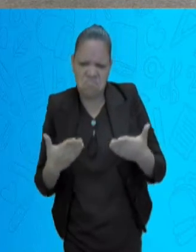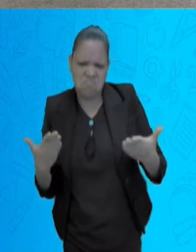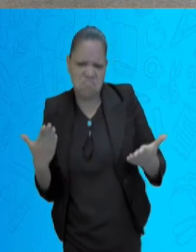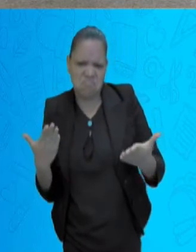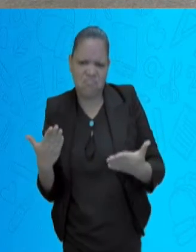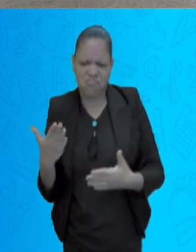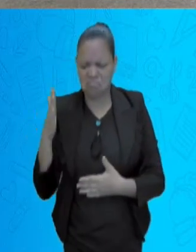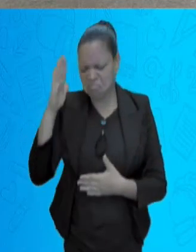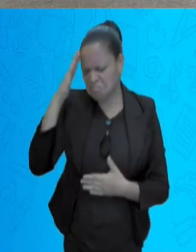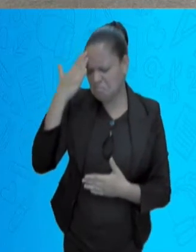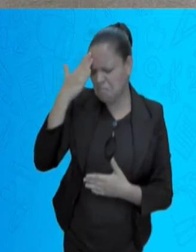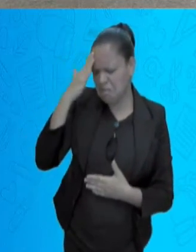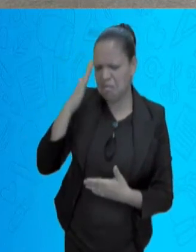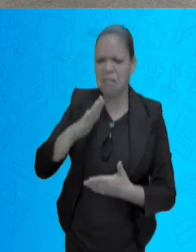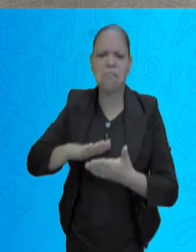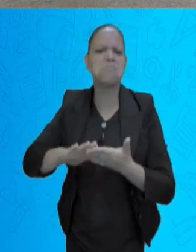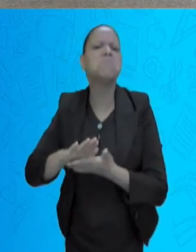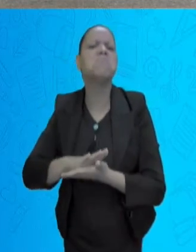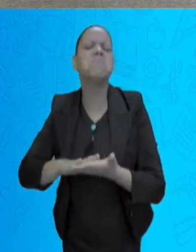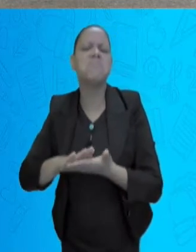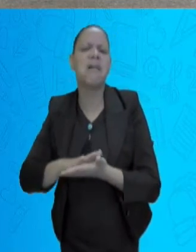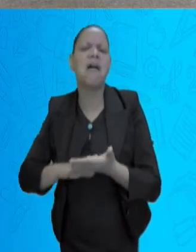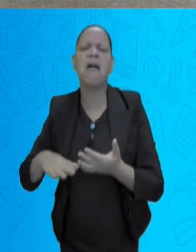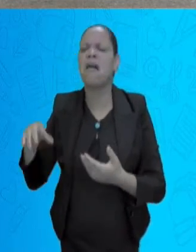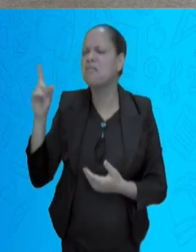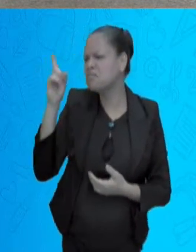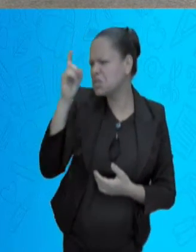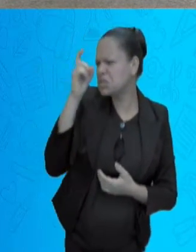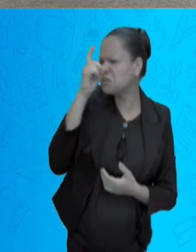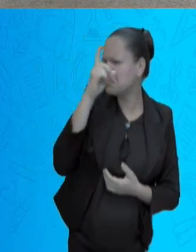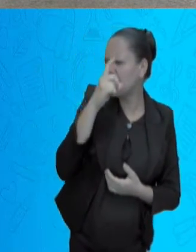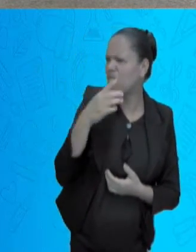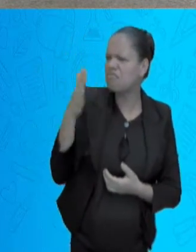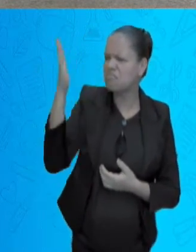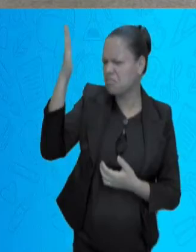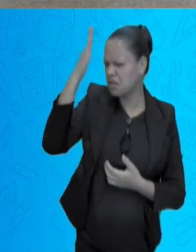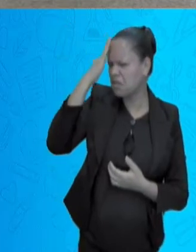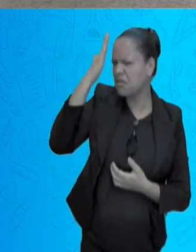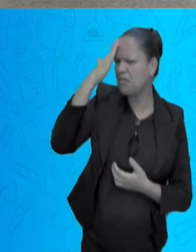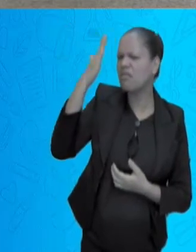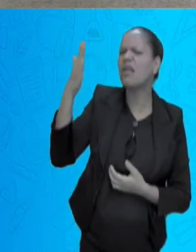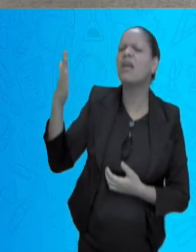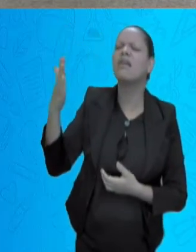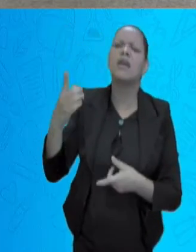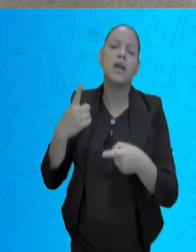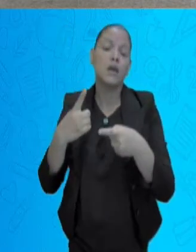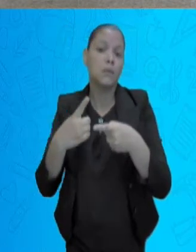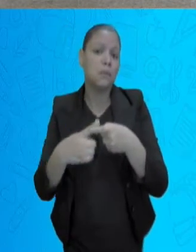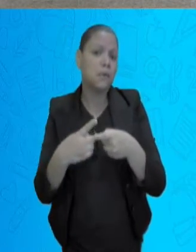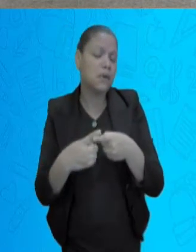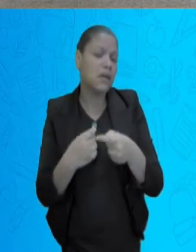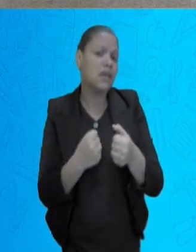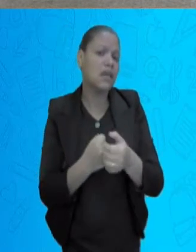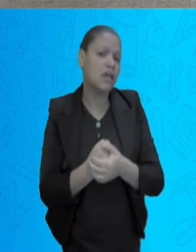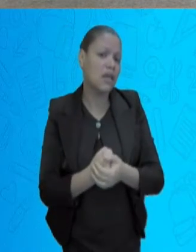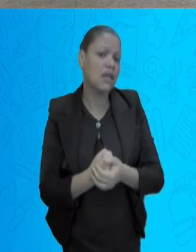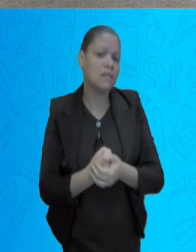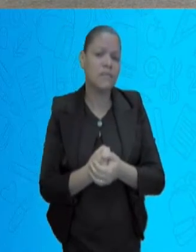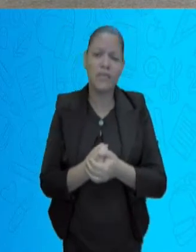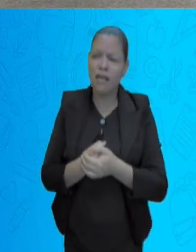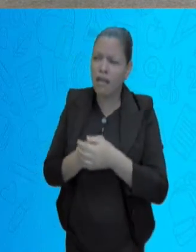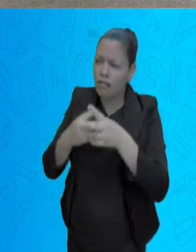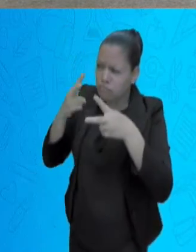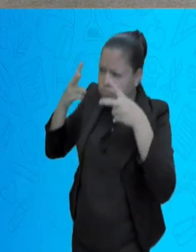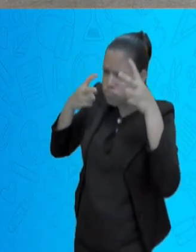da notícia e temos uma dificuldade de compreender porque nós começamos a